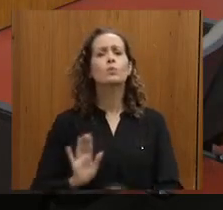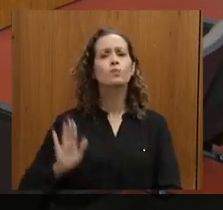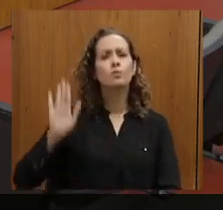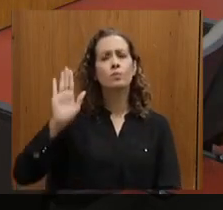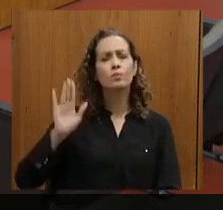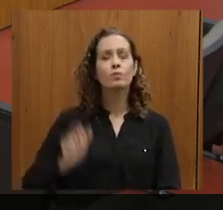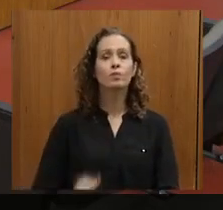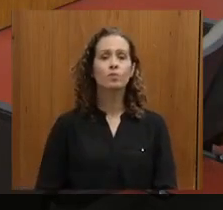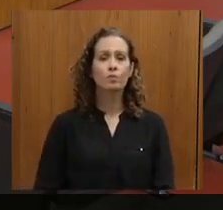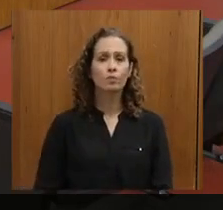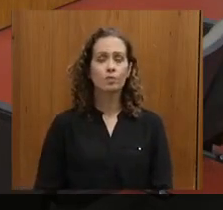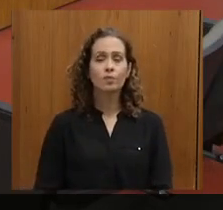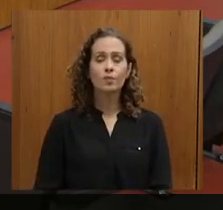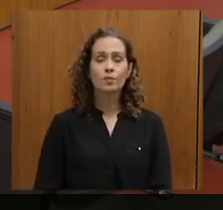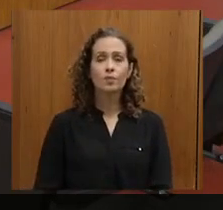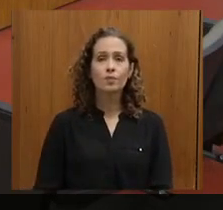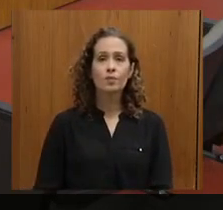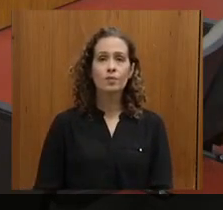manifestem.